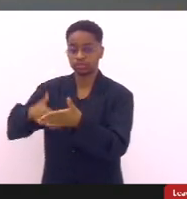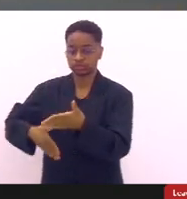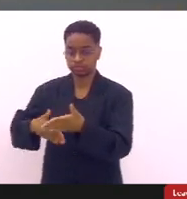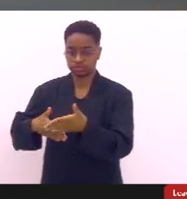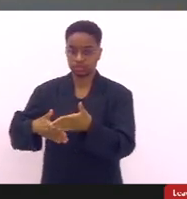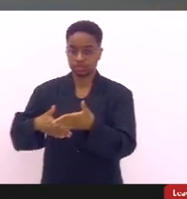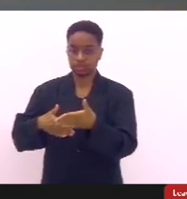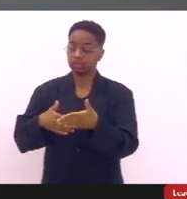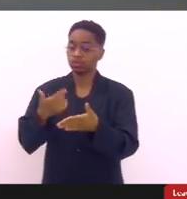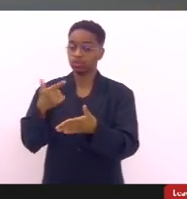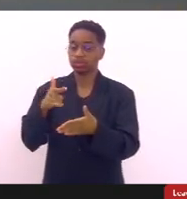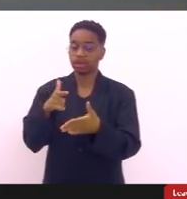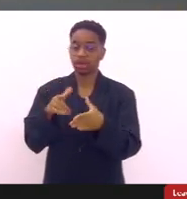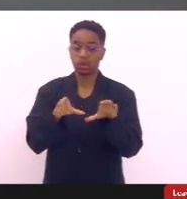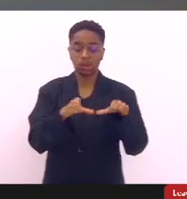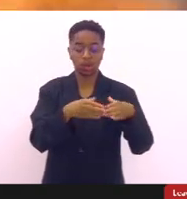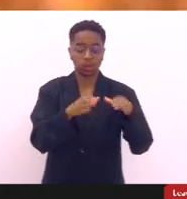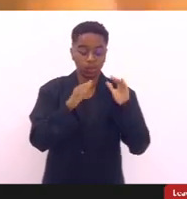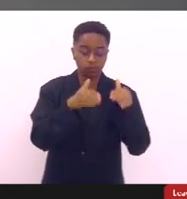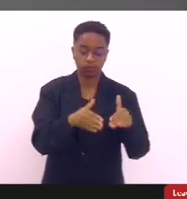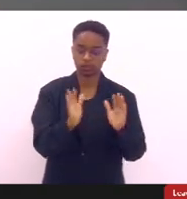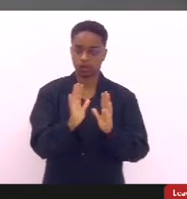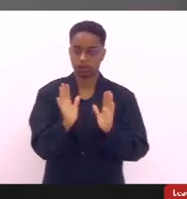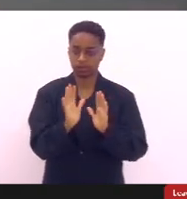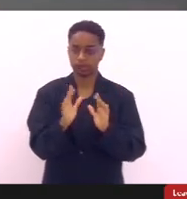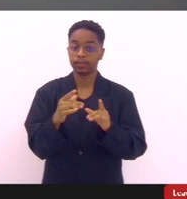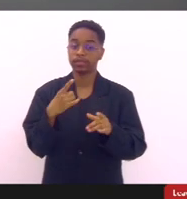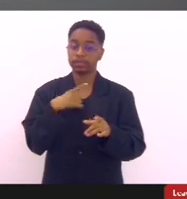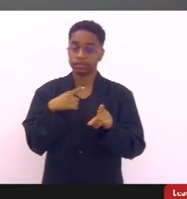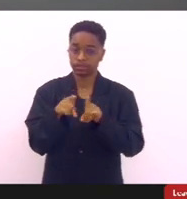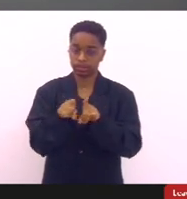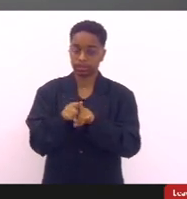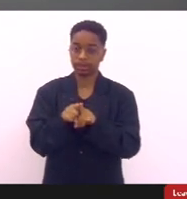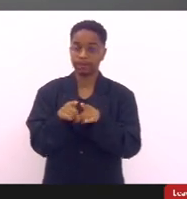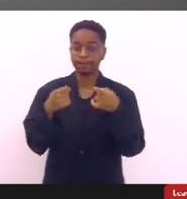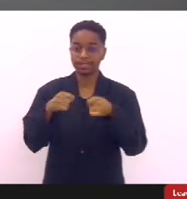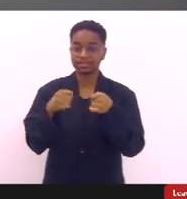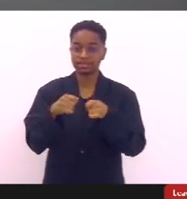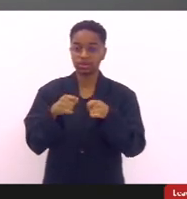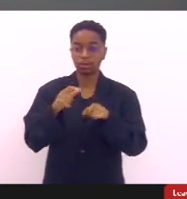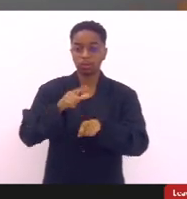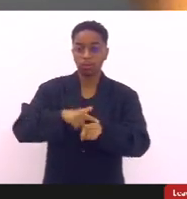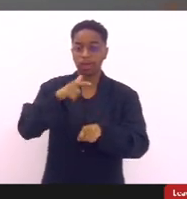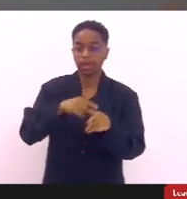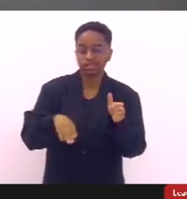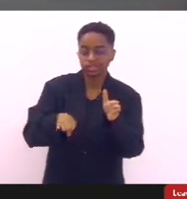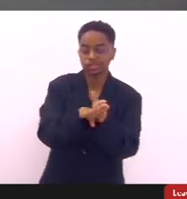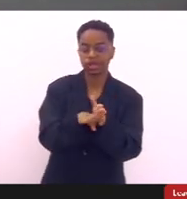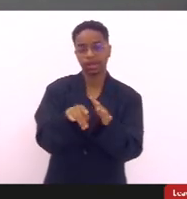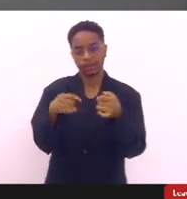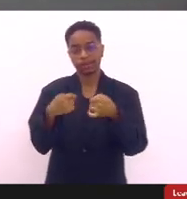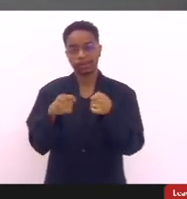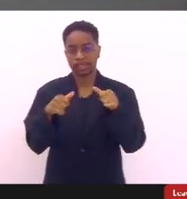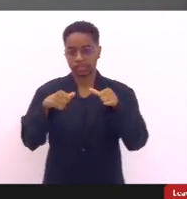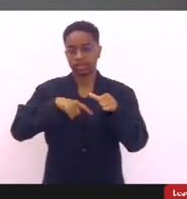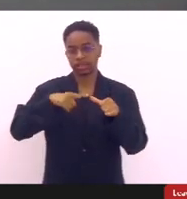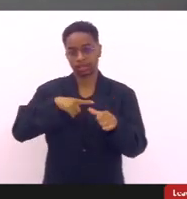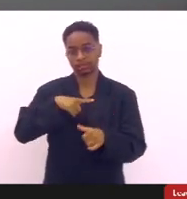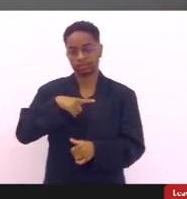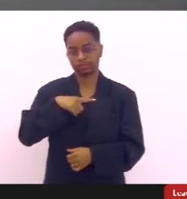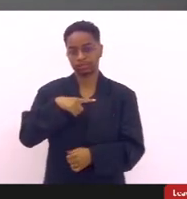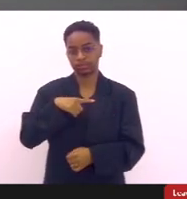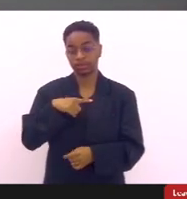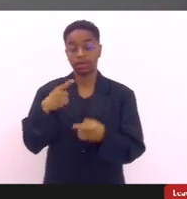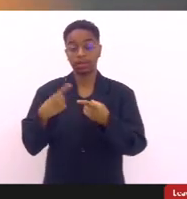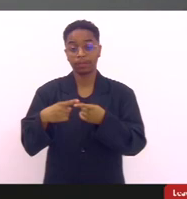cotas. E eu defendo, ainda defendo, que tenha um aparelho GeneXpert na porta de entrada, fixo lá. Porque ali